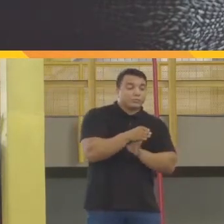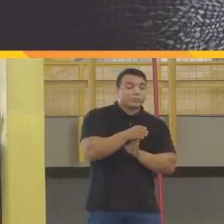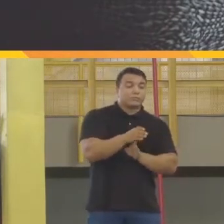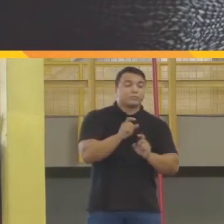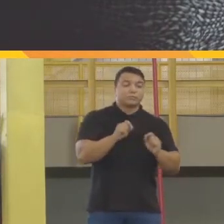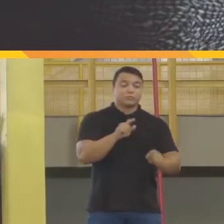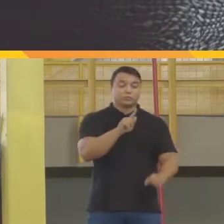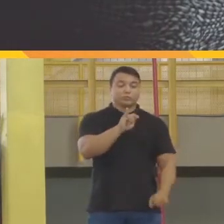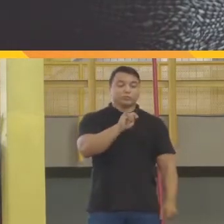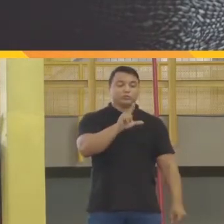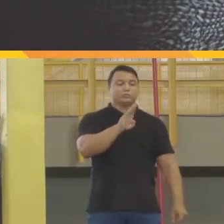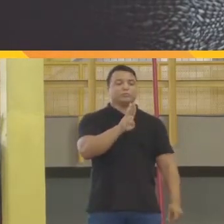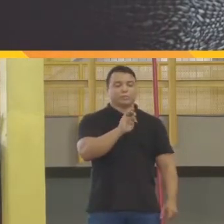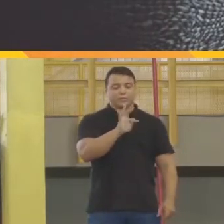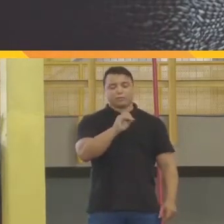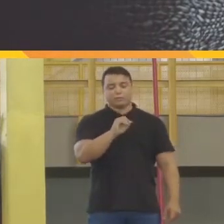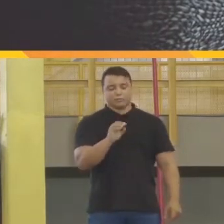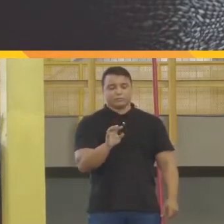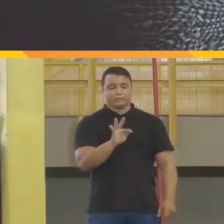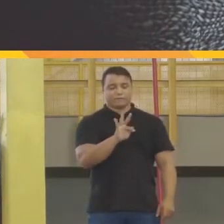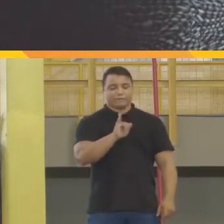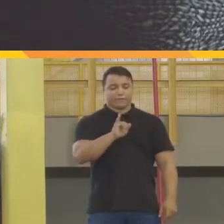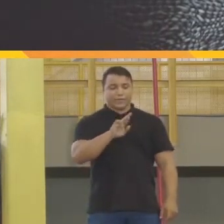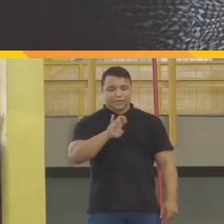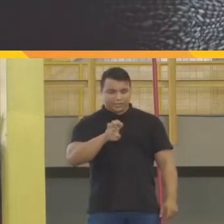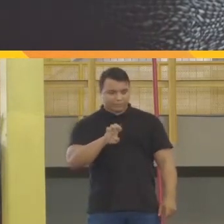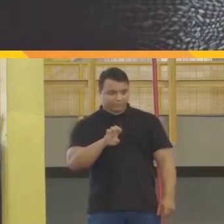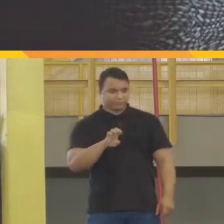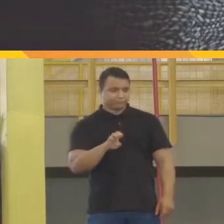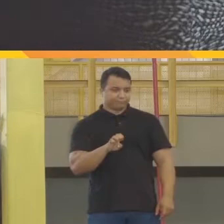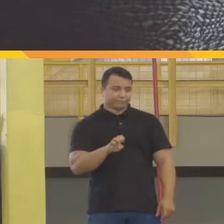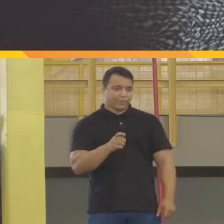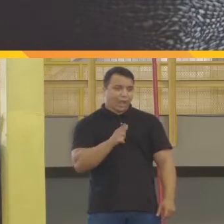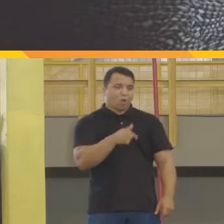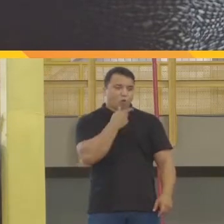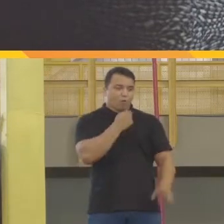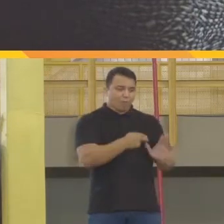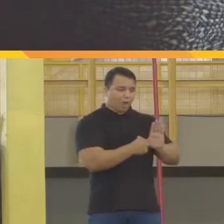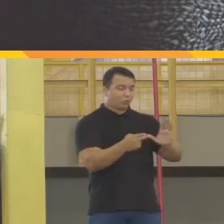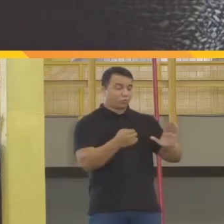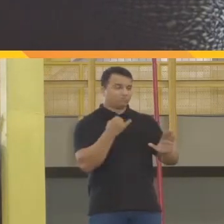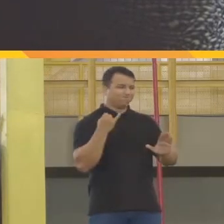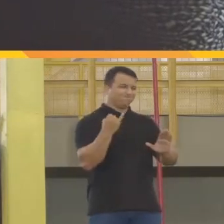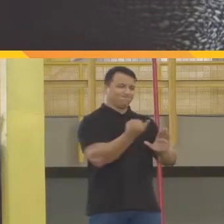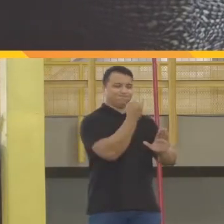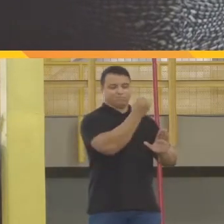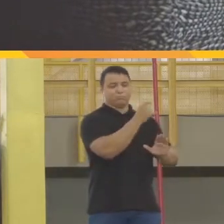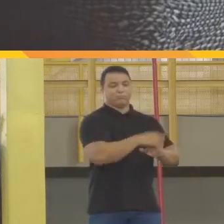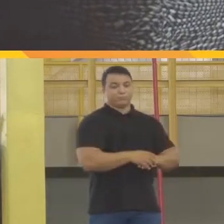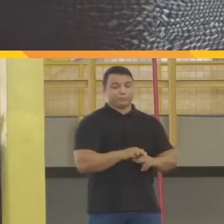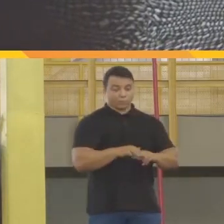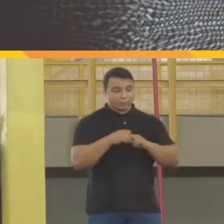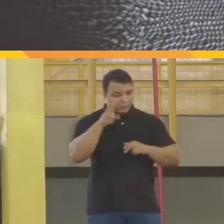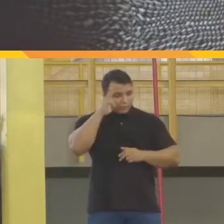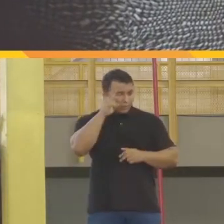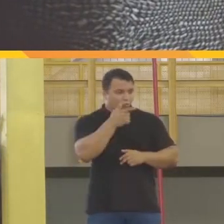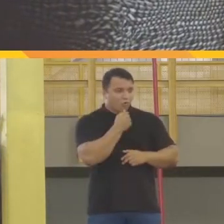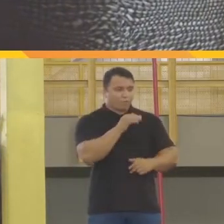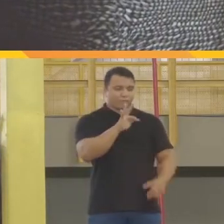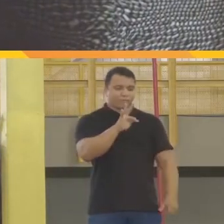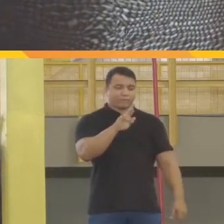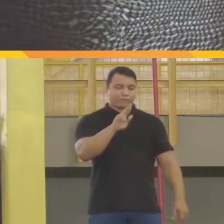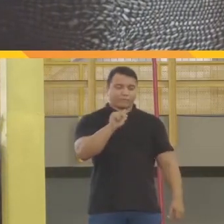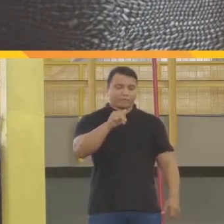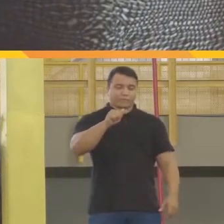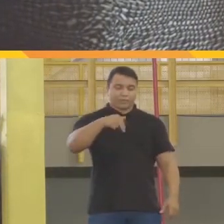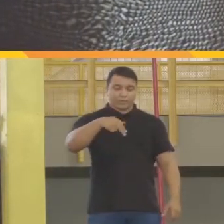de Gilberto Freire. Sempre que nós falarmos em Franz Boas, não se esqueçam que Franz Boas